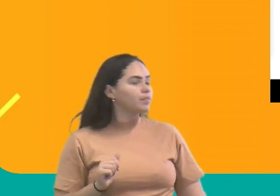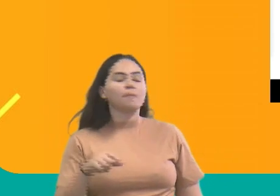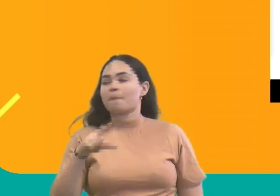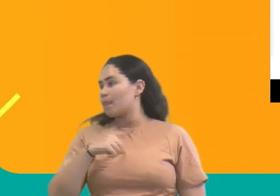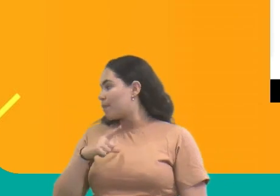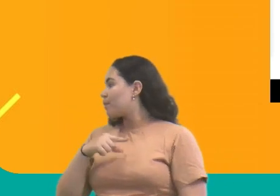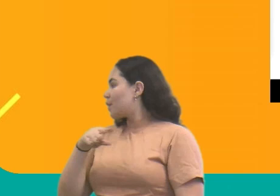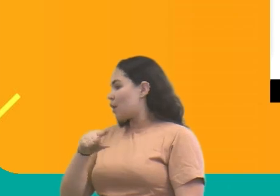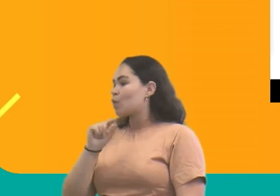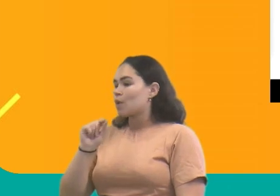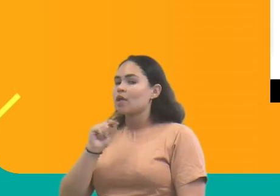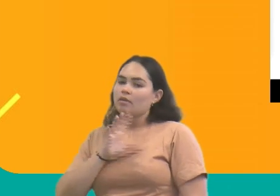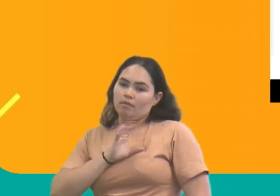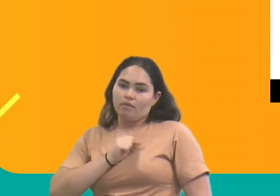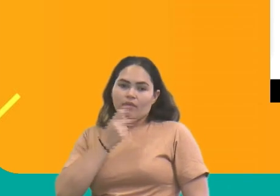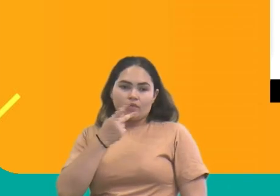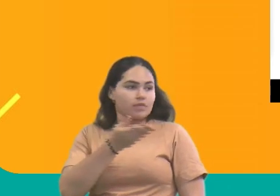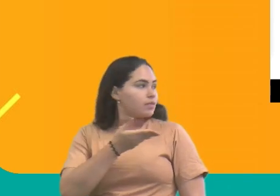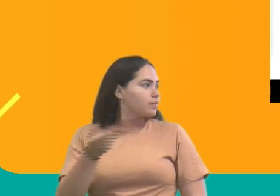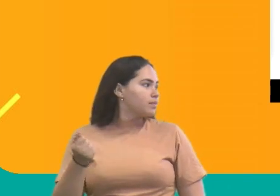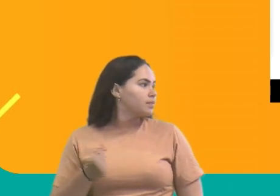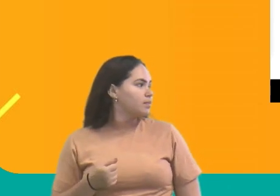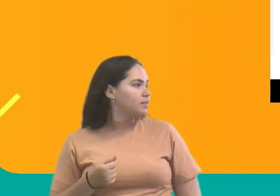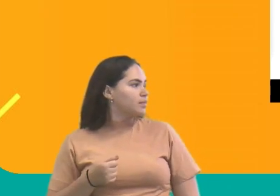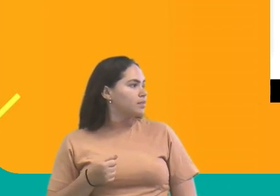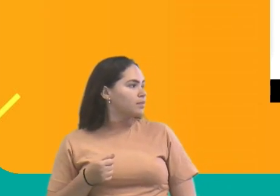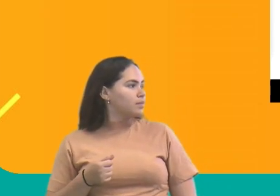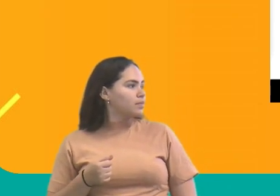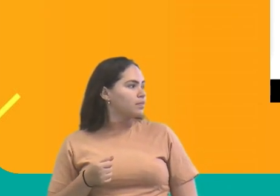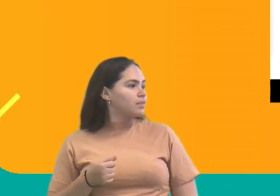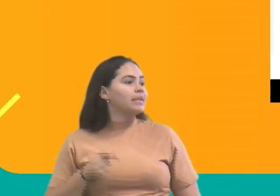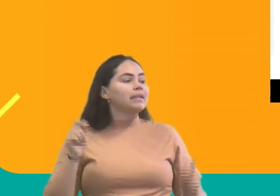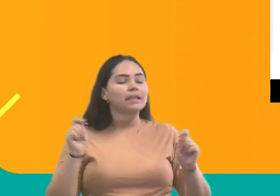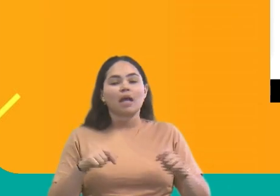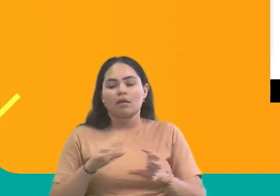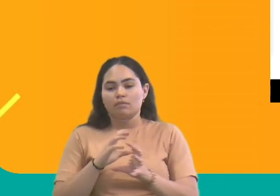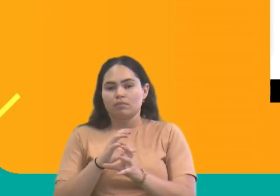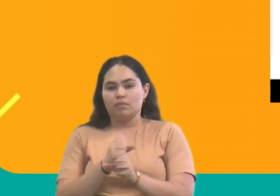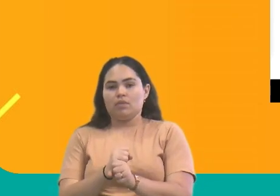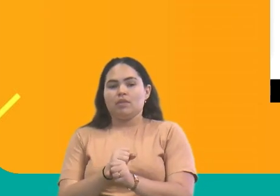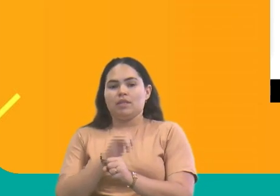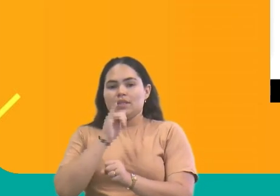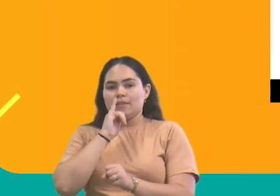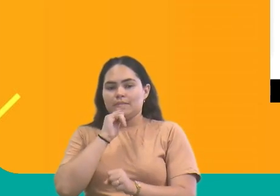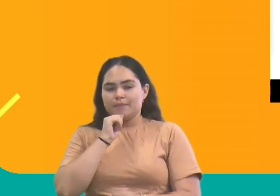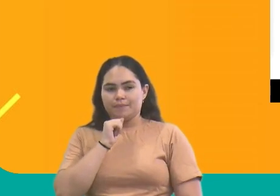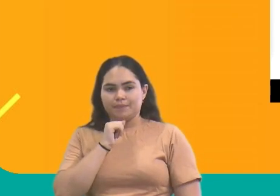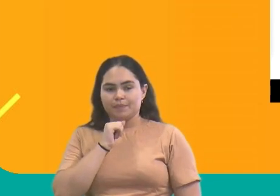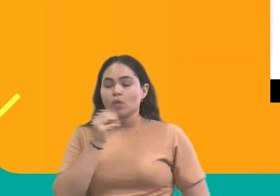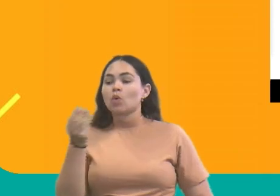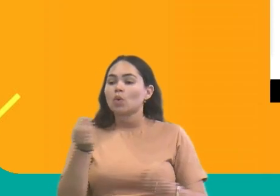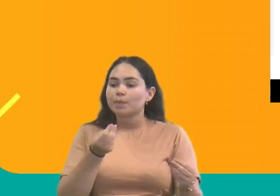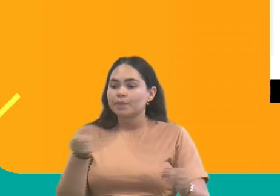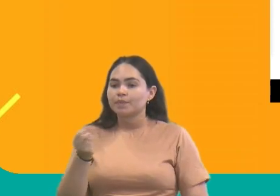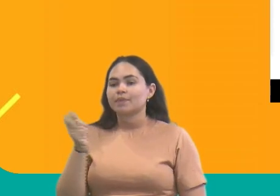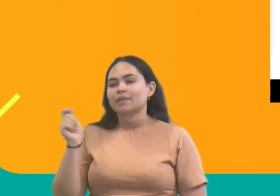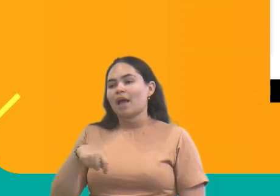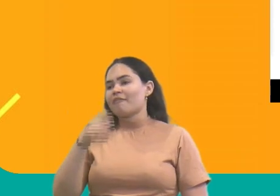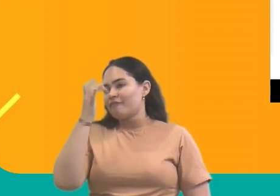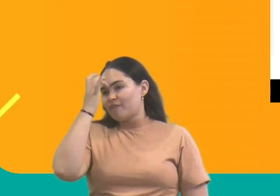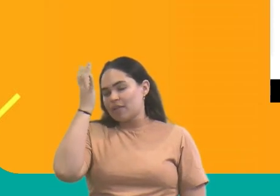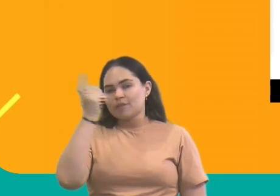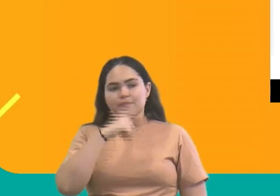amor e carinho no coração, eu gostaria de lhe dizer que você poderia até resolver sem fechar a conta algébrica. Por uma razão de bom